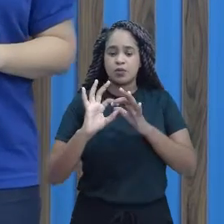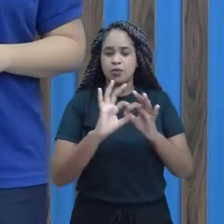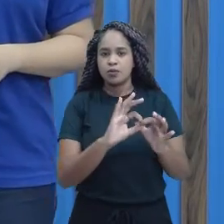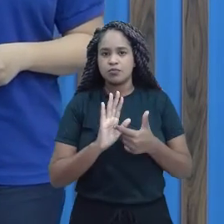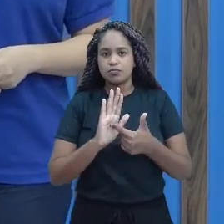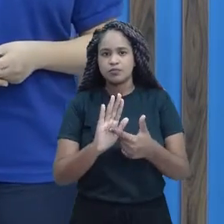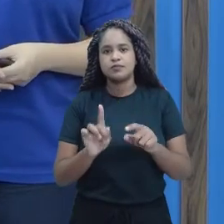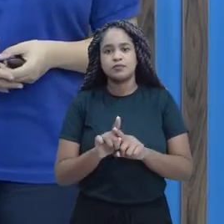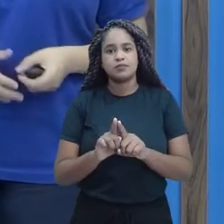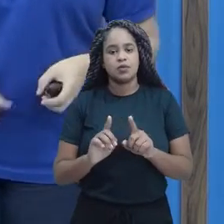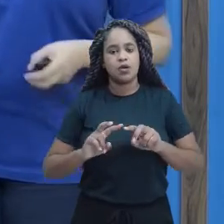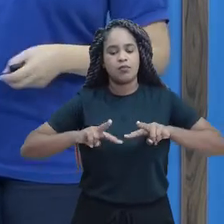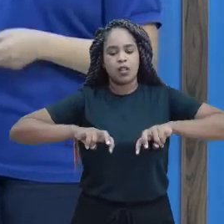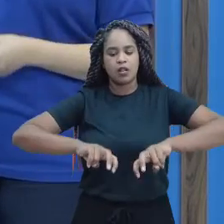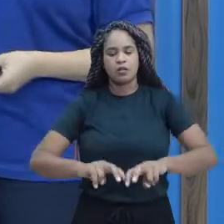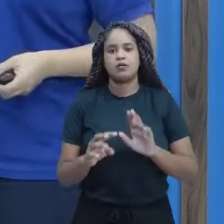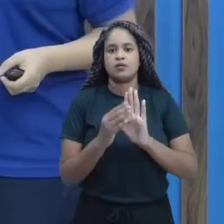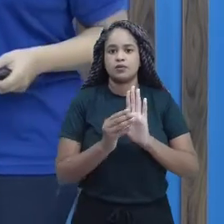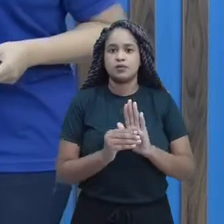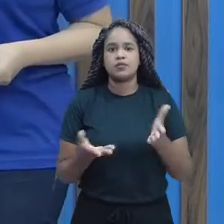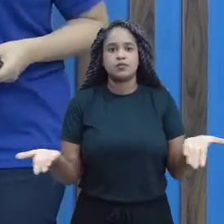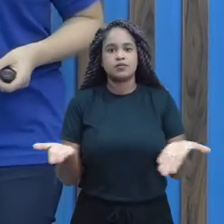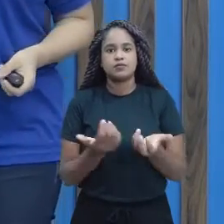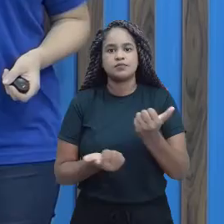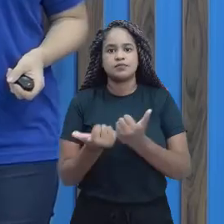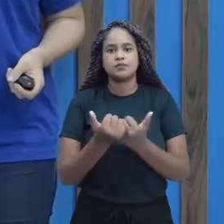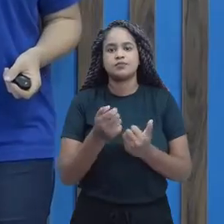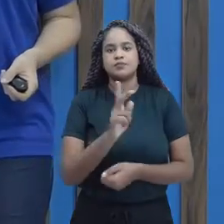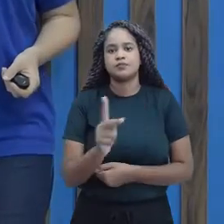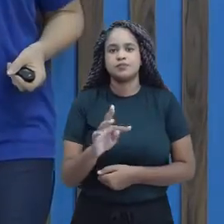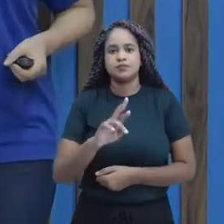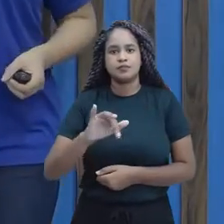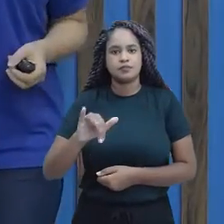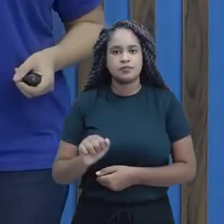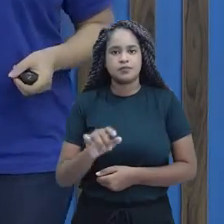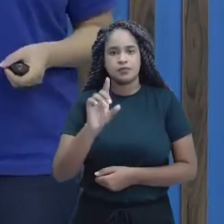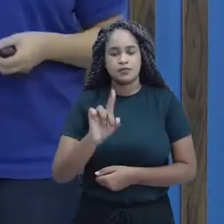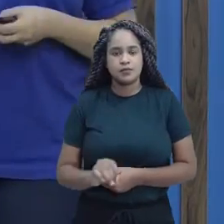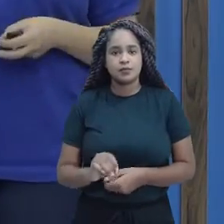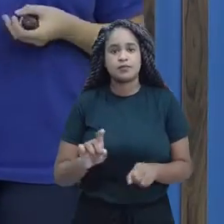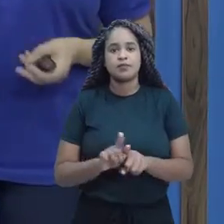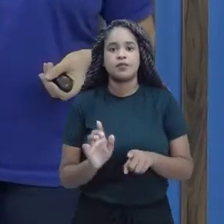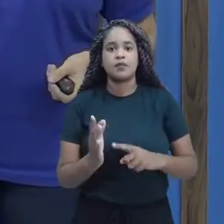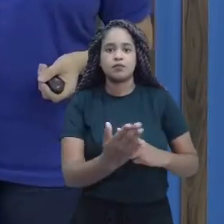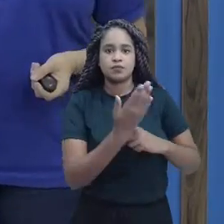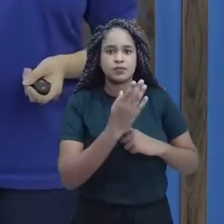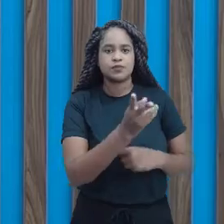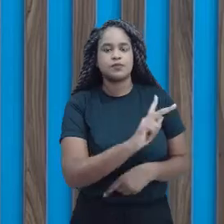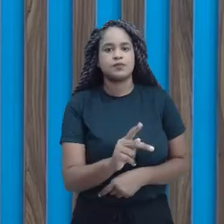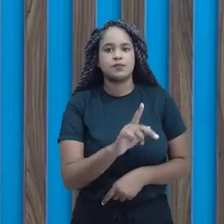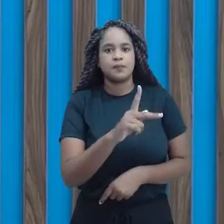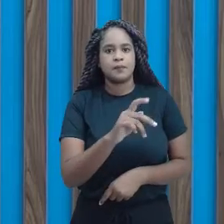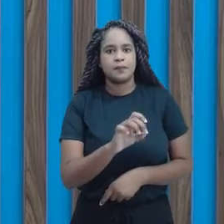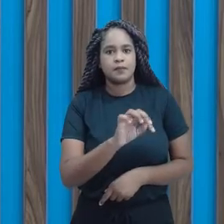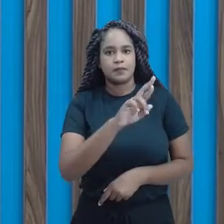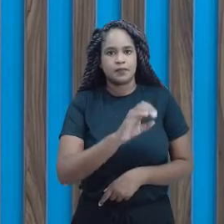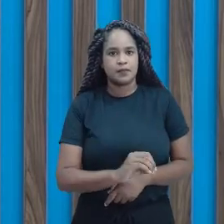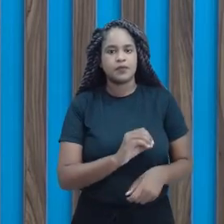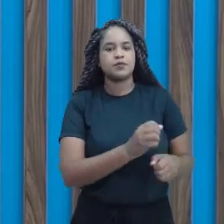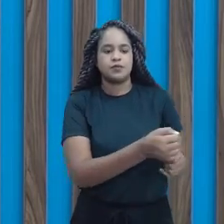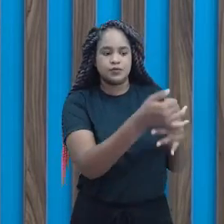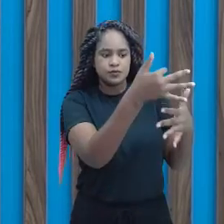mais nesse conteúdo, tá certo? Hoje eu estou substituindo aqui o professor Tiago e a ajuda do professor Pedro ali no chat, tá